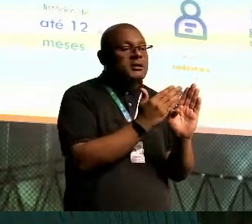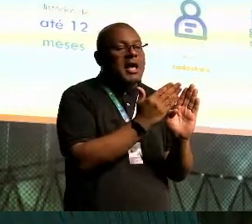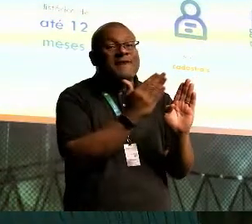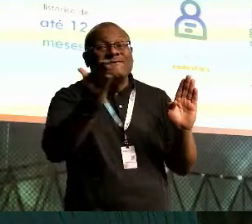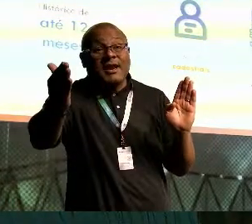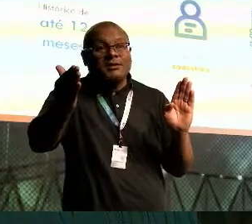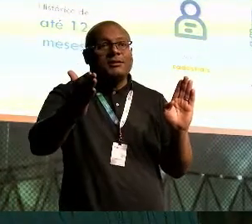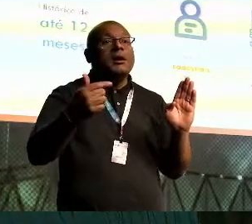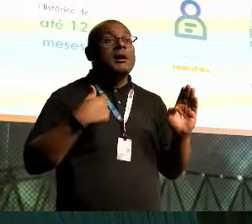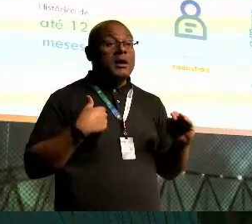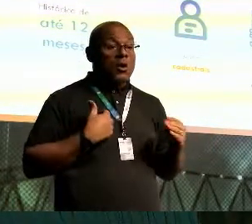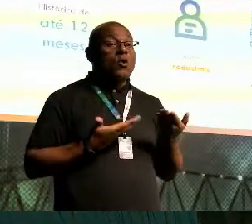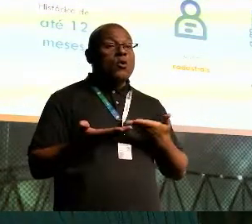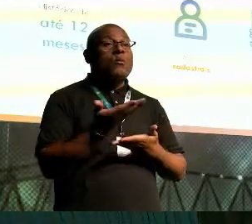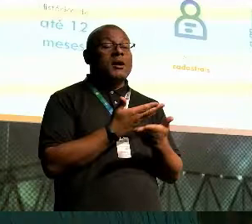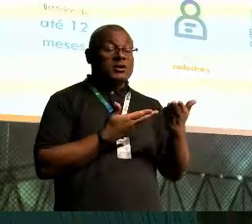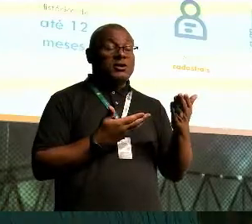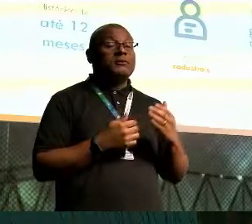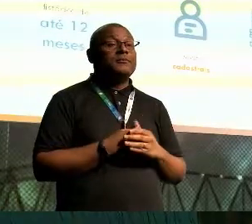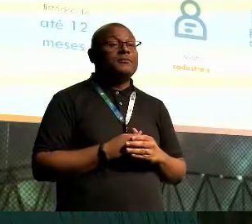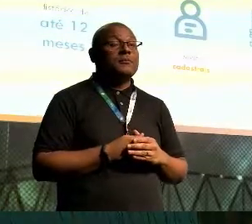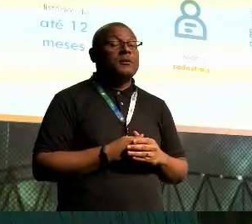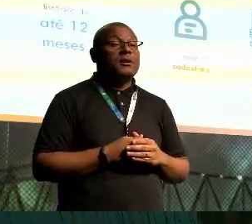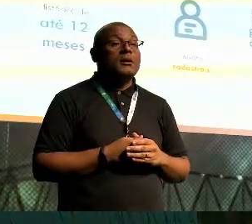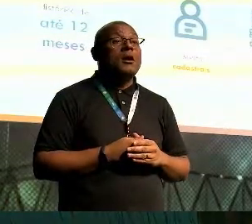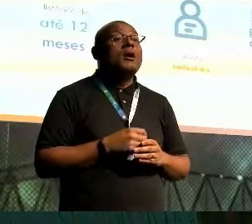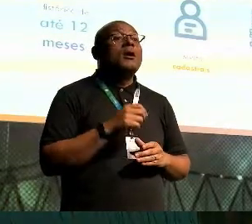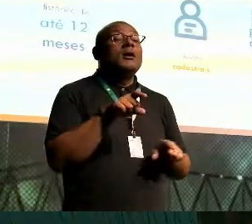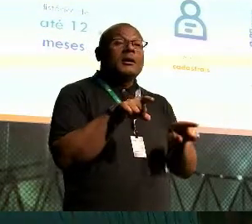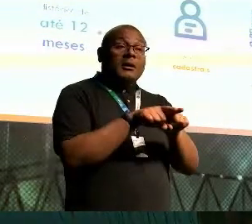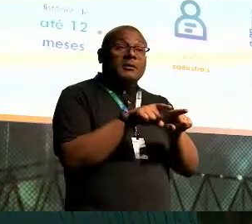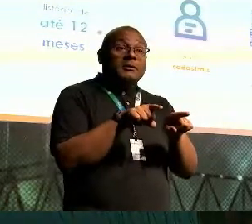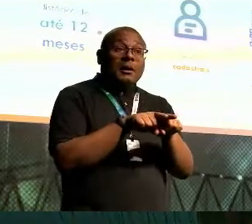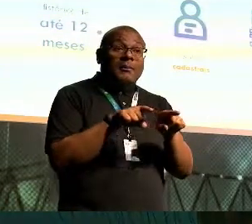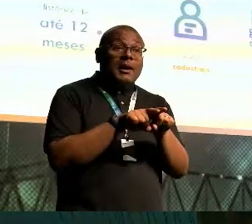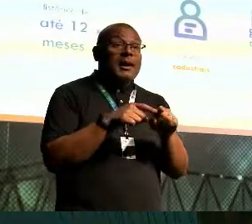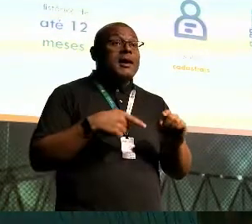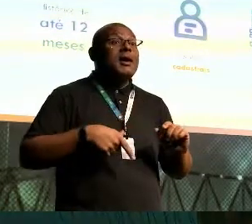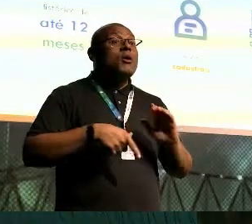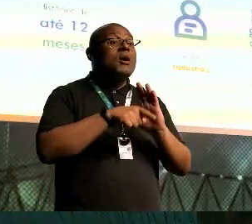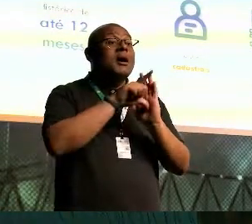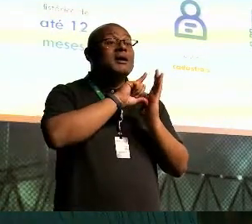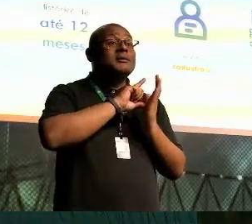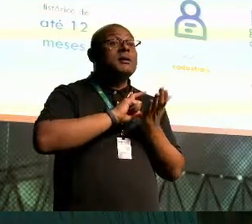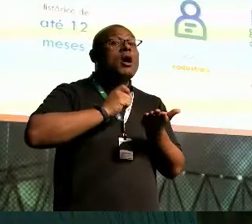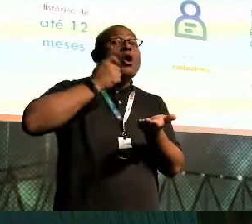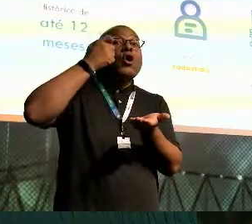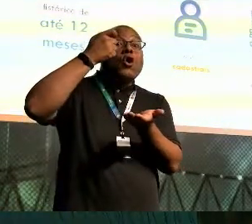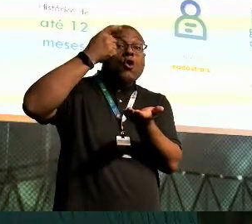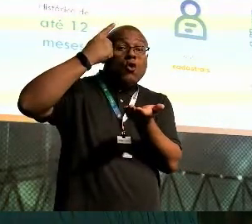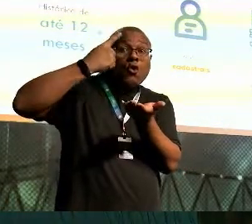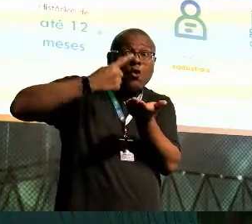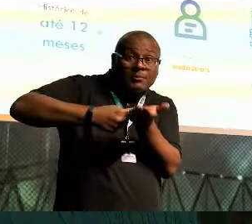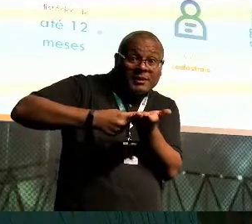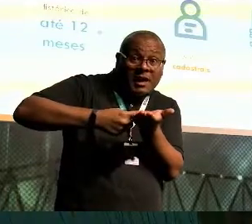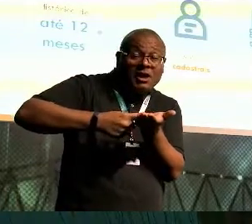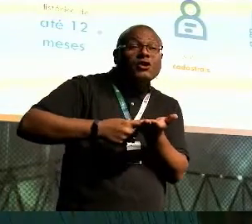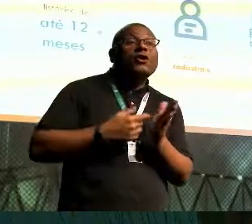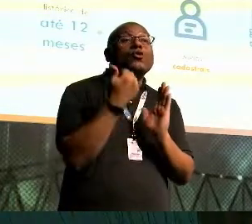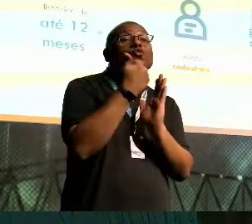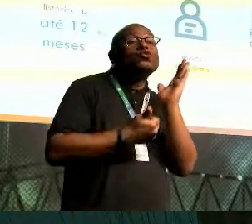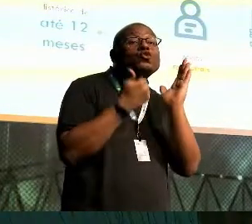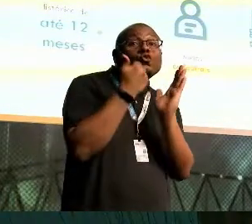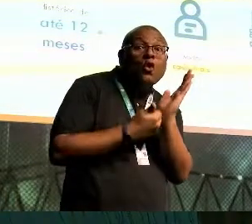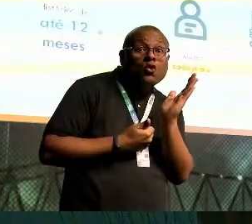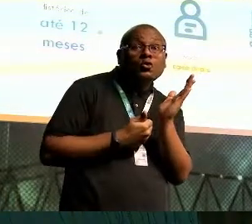compartilho tudo isso. Saldos, prazos e taxas de operações de crédito contratadas ou a contratar. É muito dado, né? É